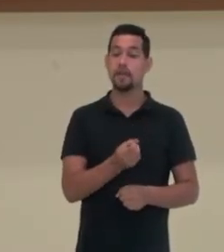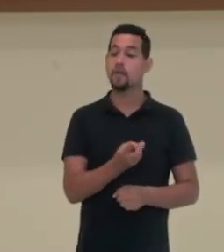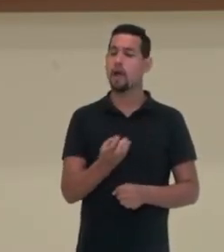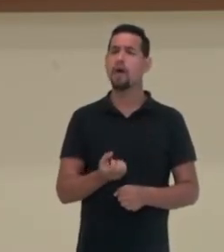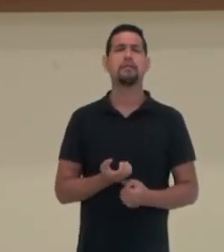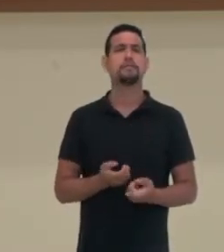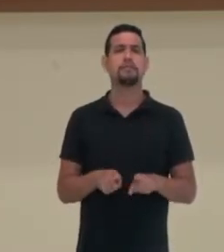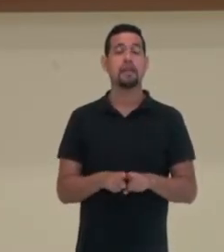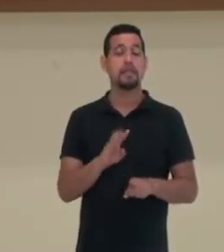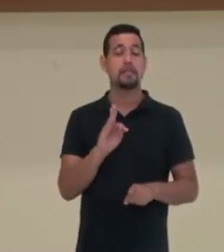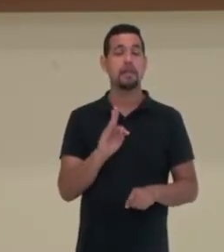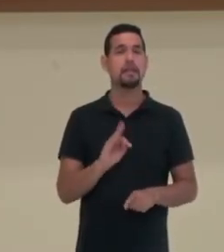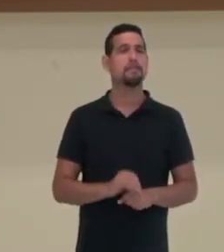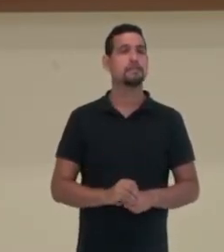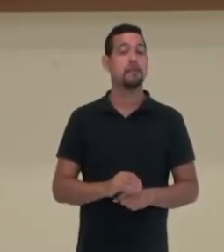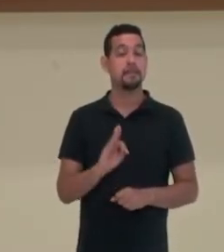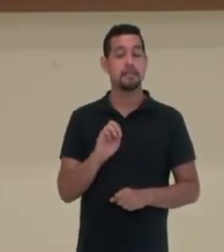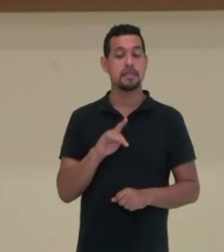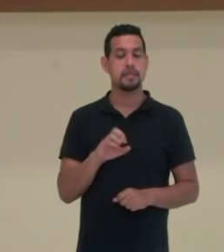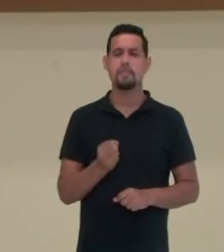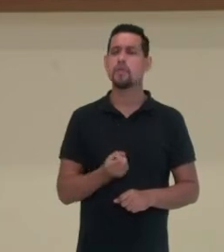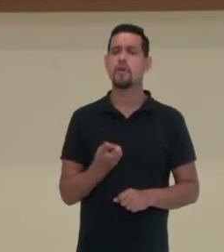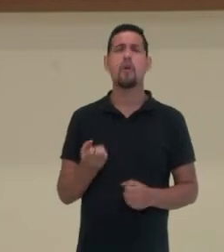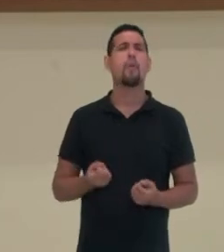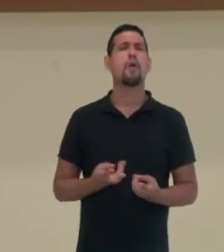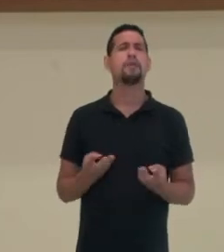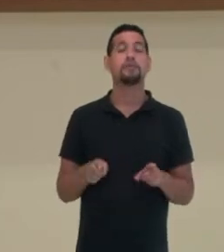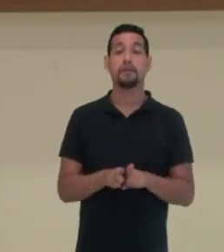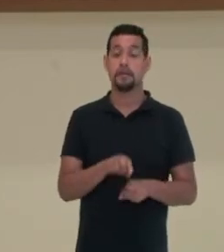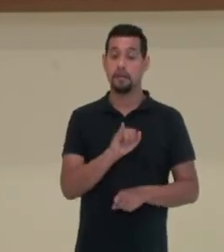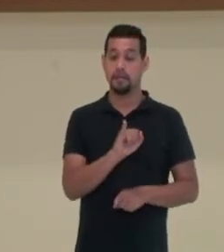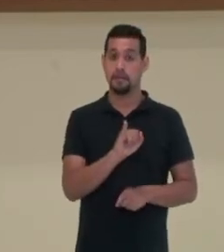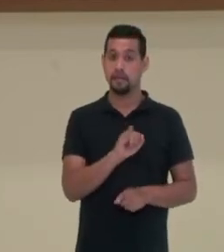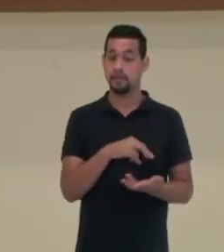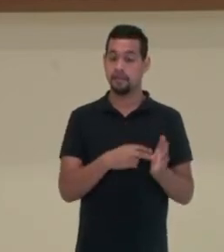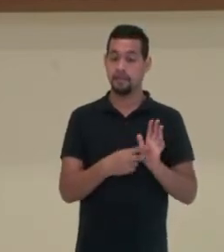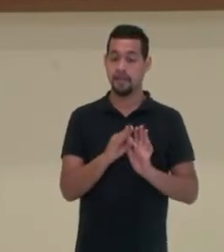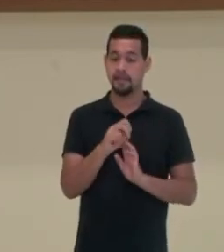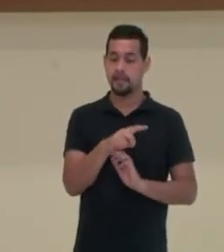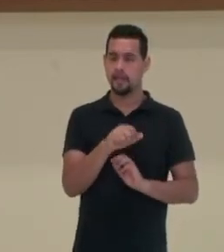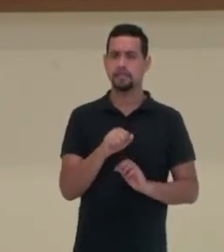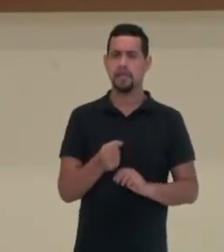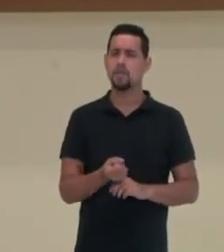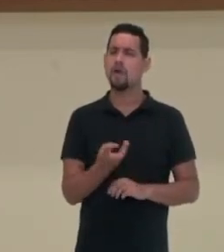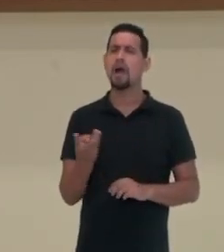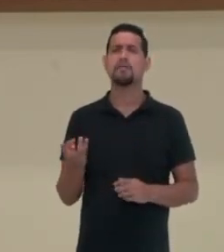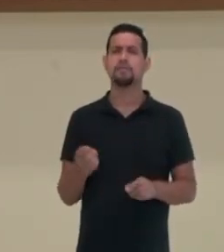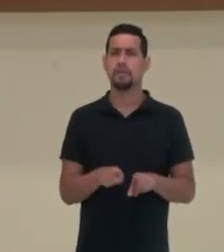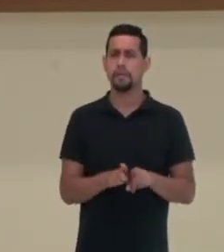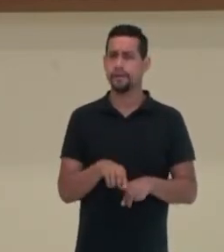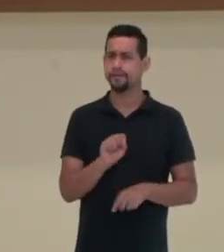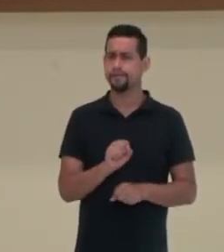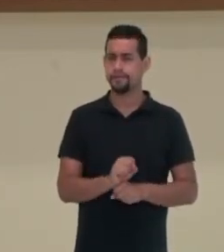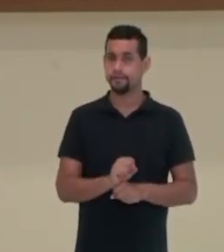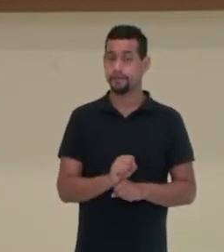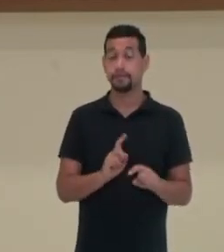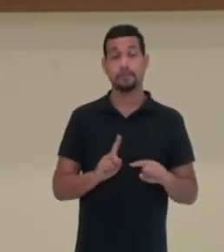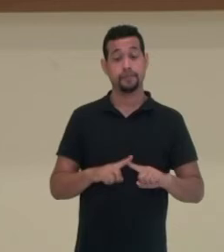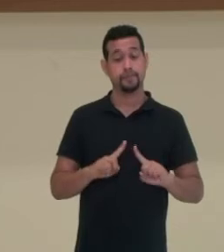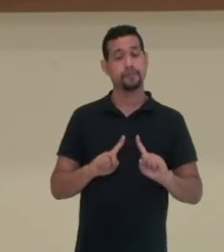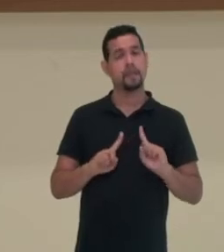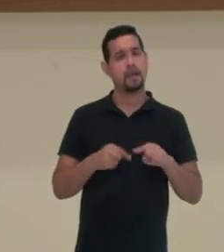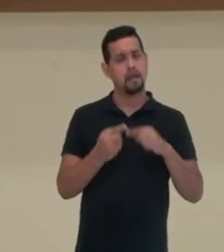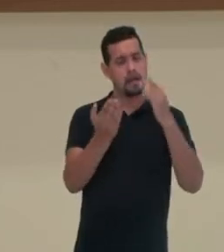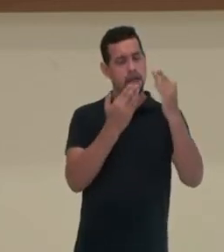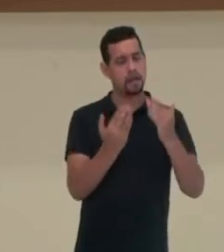tanto, T, tempo, igual a tanto, I, que é a taxa, igual a tanto, ok? Aí você